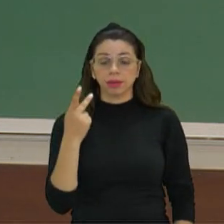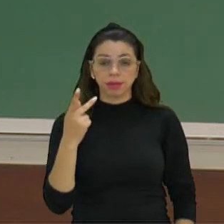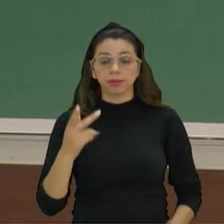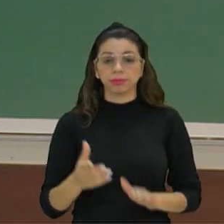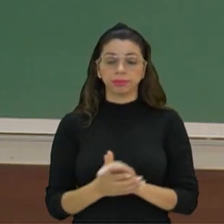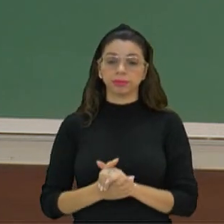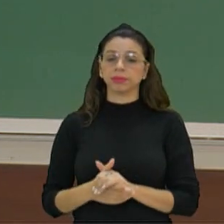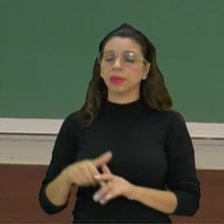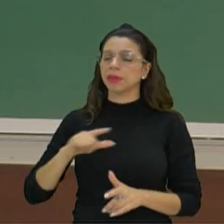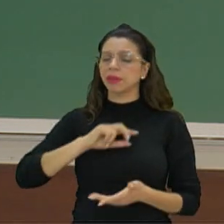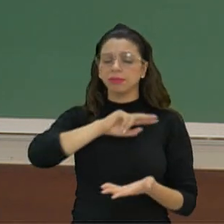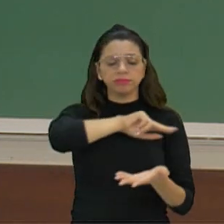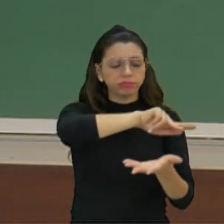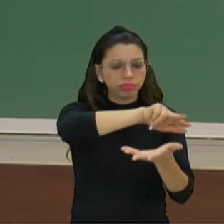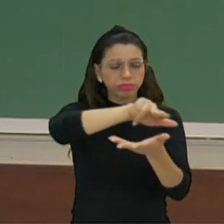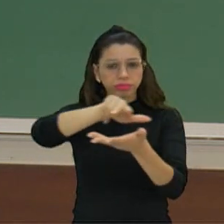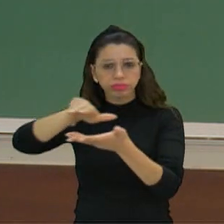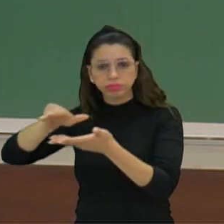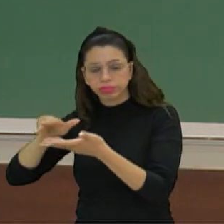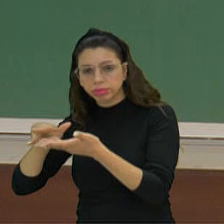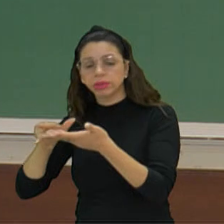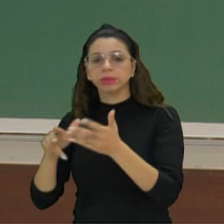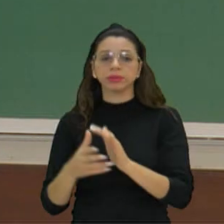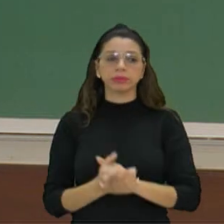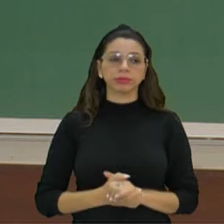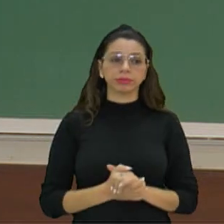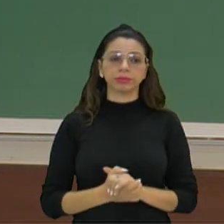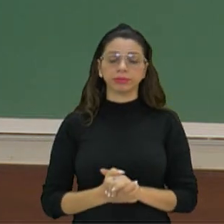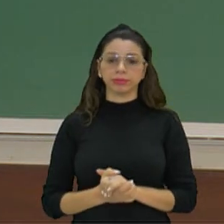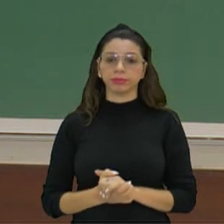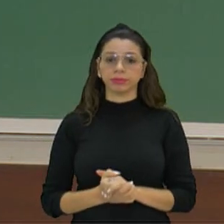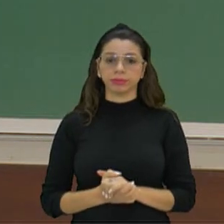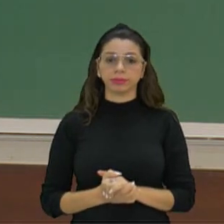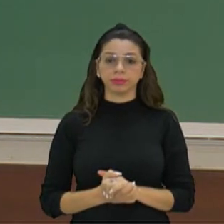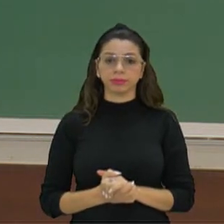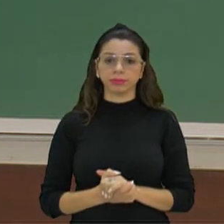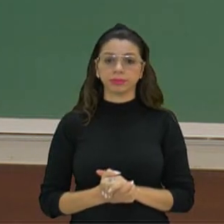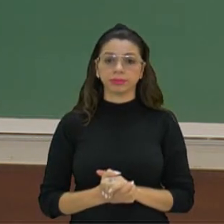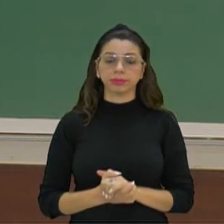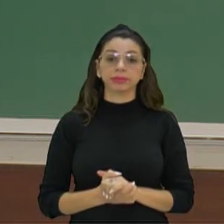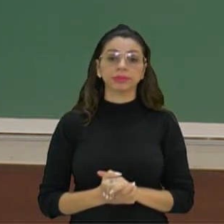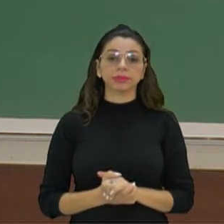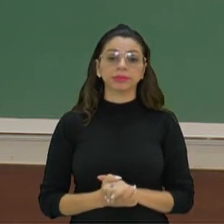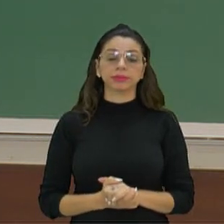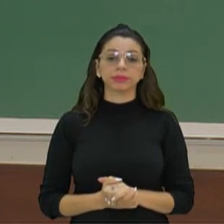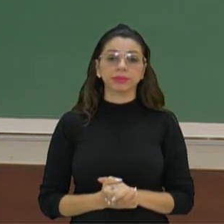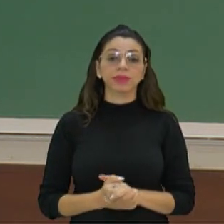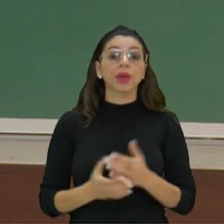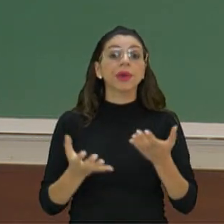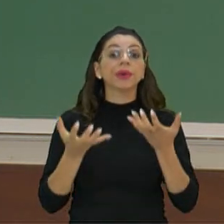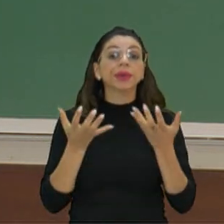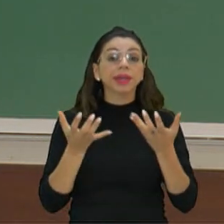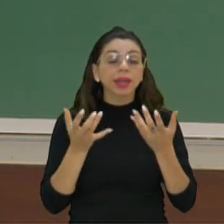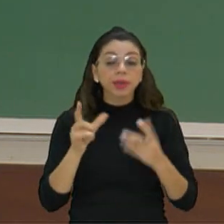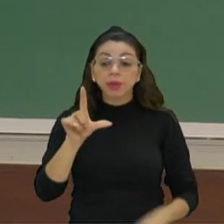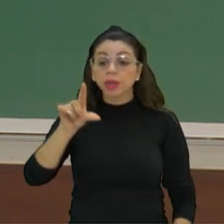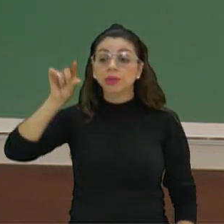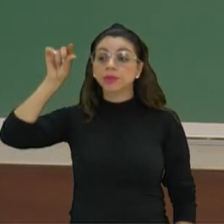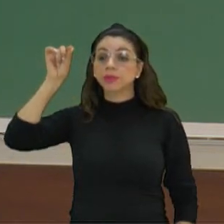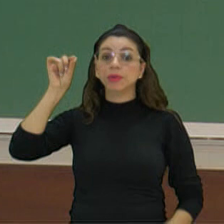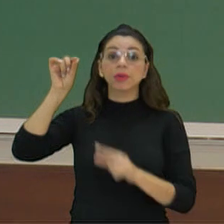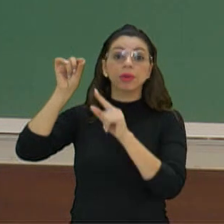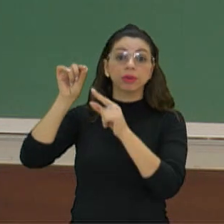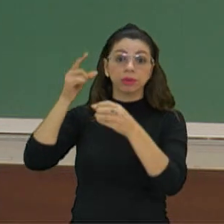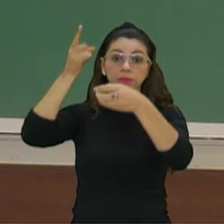aqui no Paraná, Fortaleza, São Francisco do Sul, em Santa Catarina, Tiradentes e Santos. Eu quero que vocês marquem quais